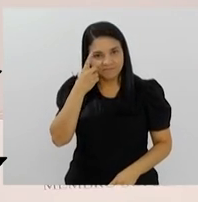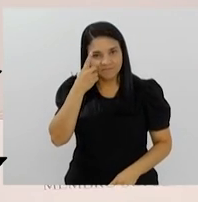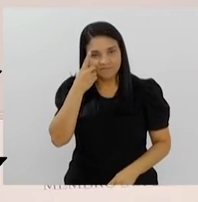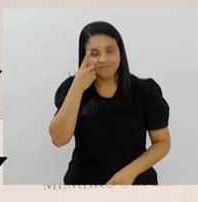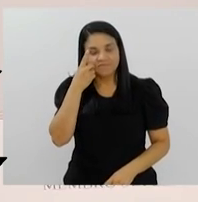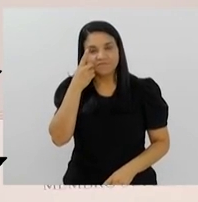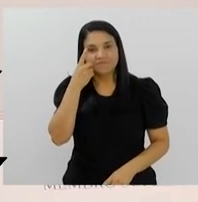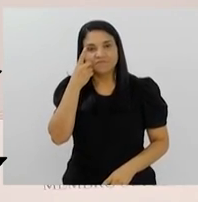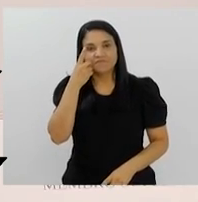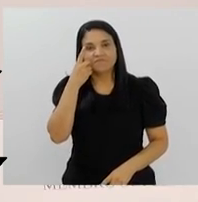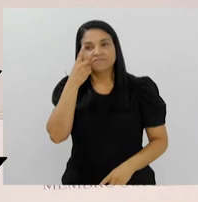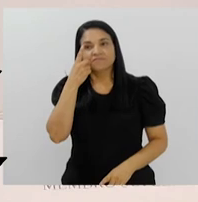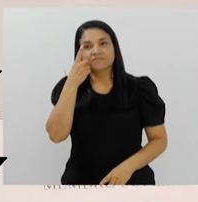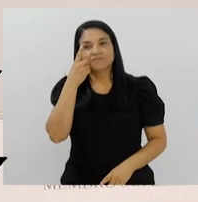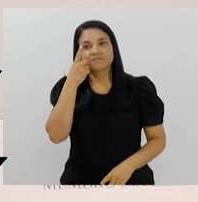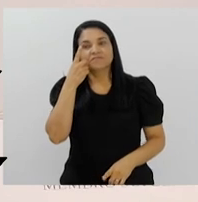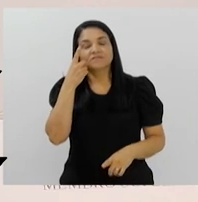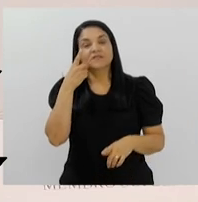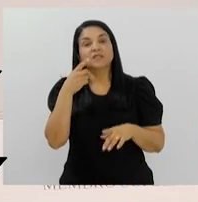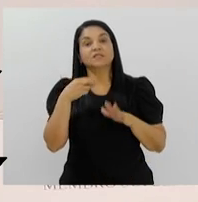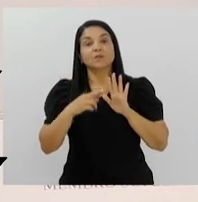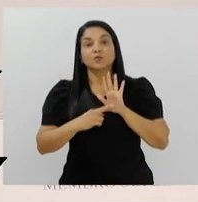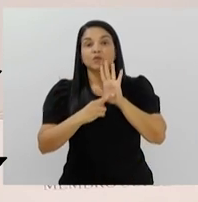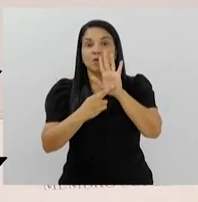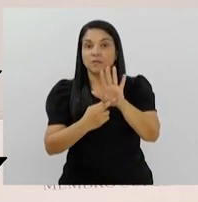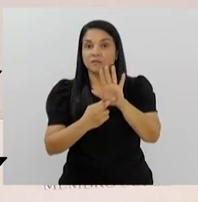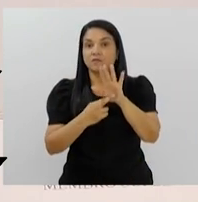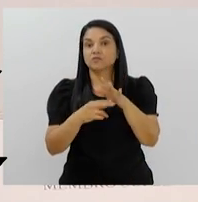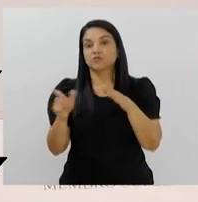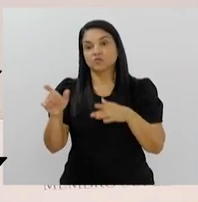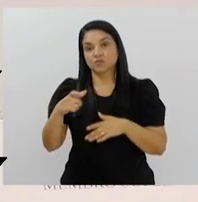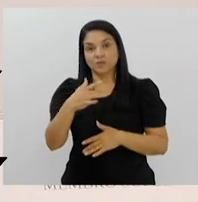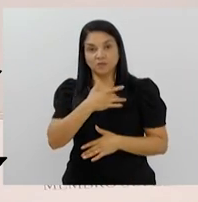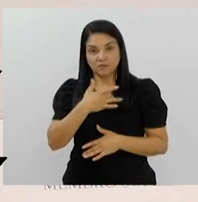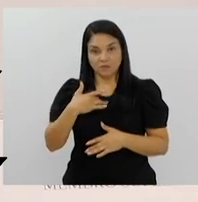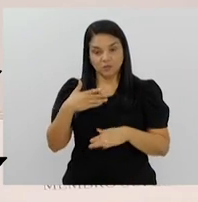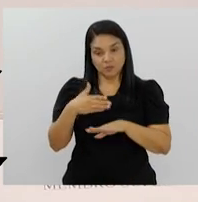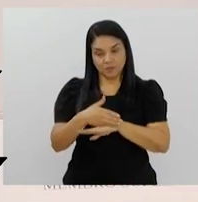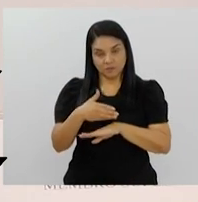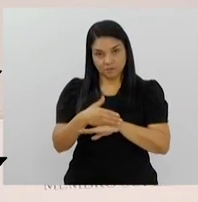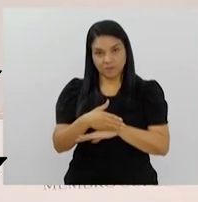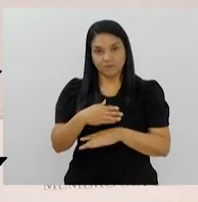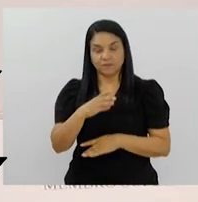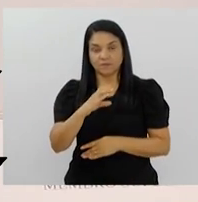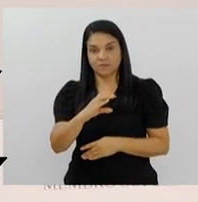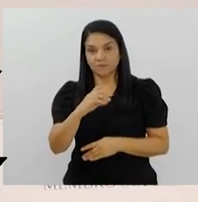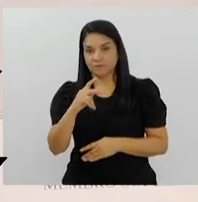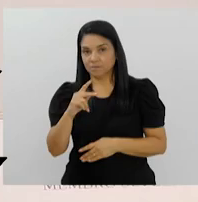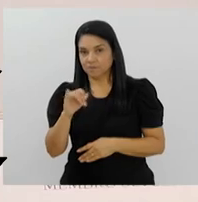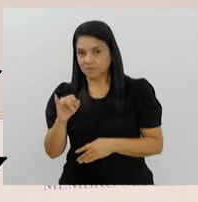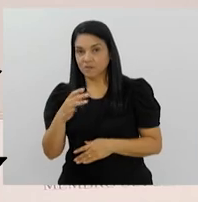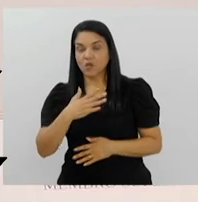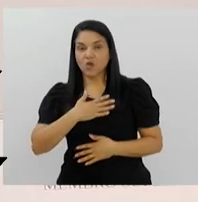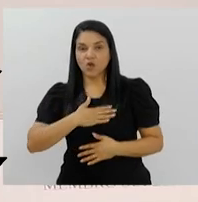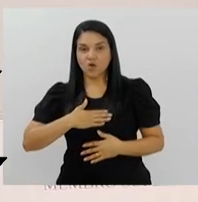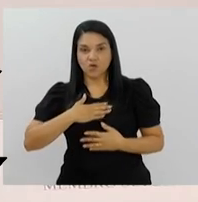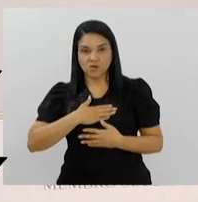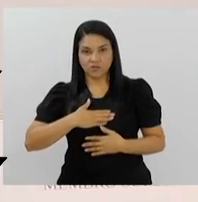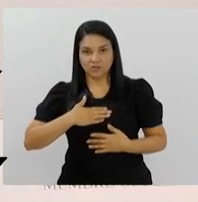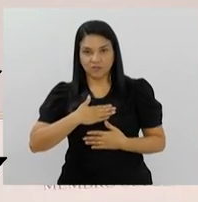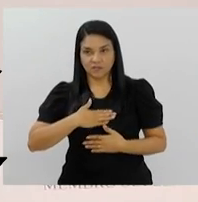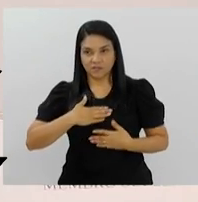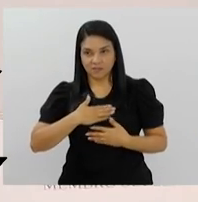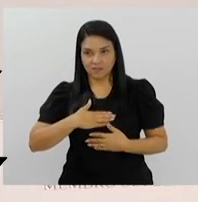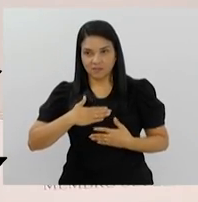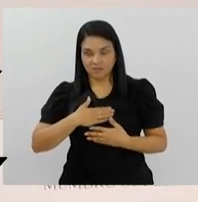estão nesse momento participando da CPI e eu eu gostaria não é de